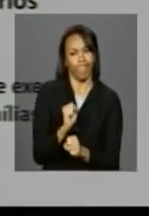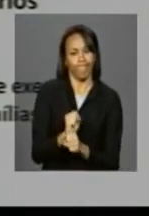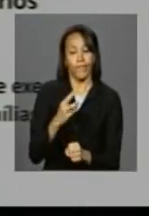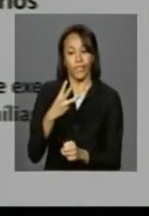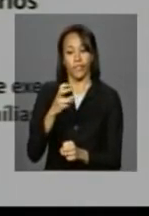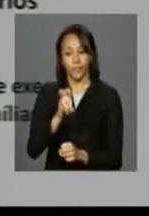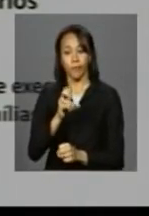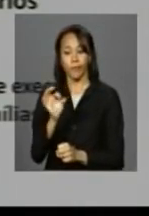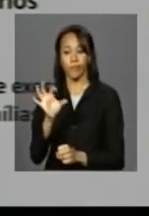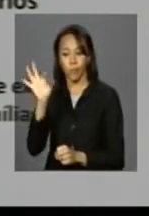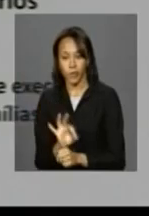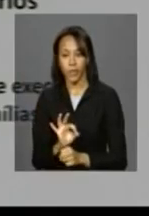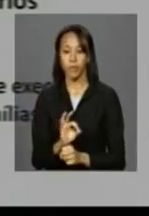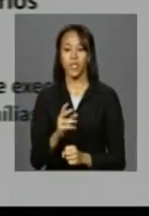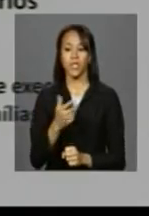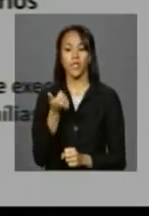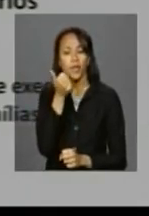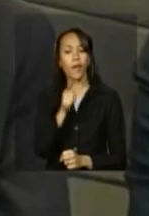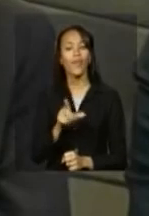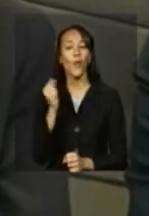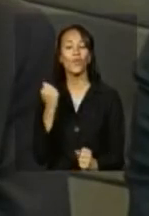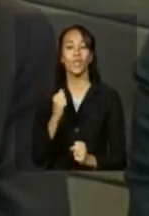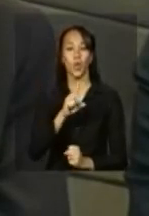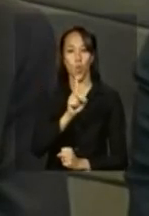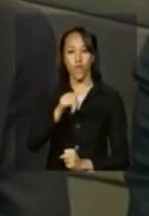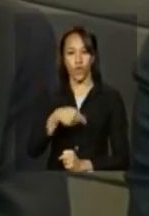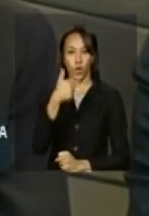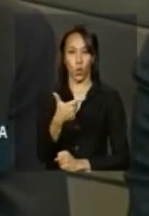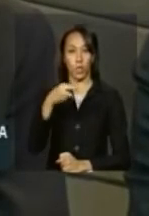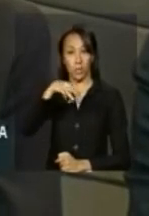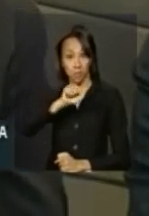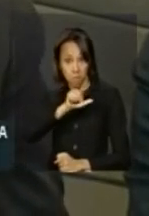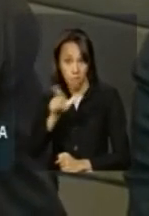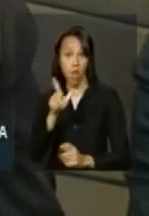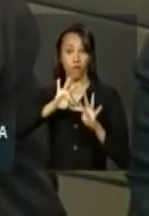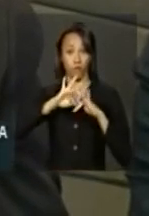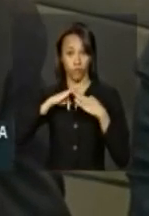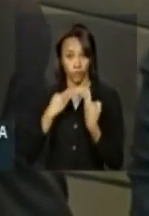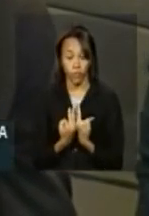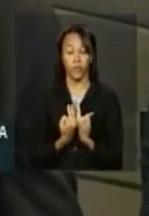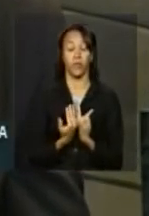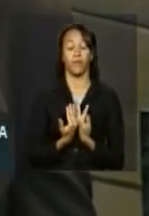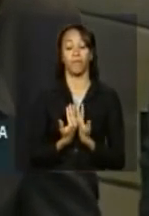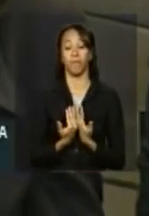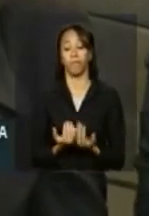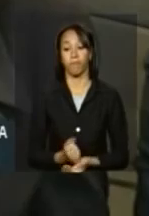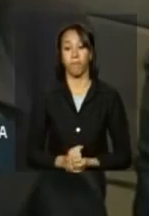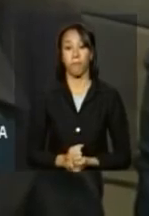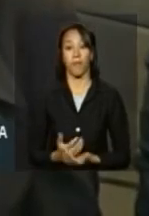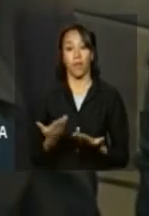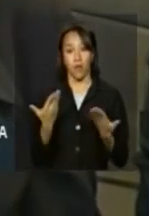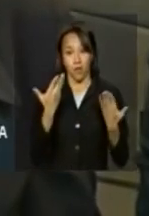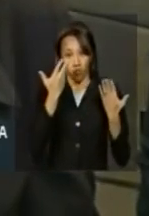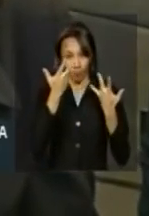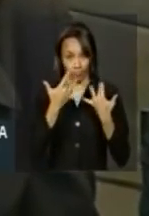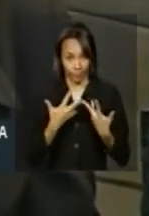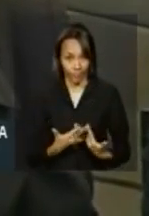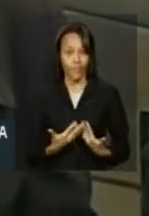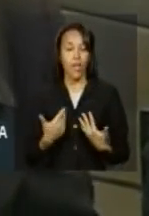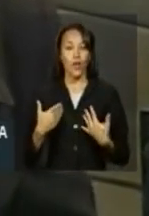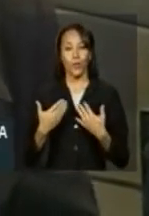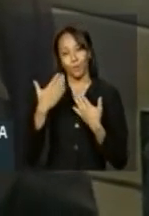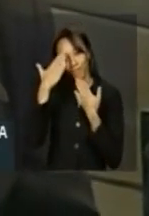elas beneficiam 1,2 milhão de famílias. Com isso, eu encerro aqui a